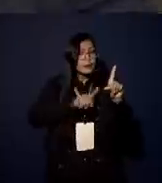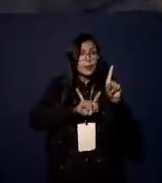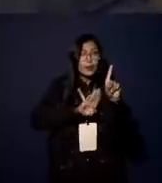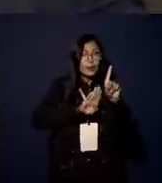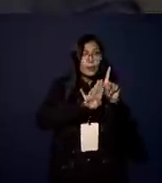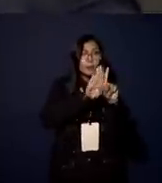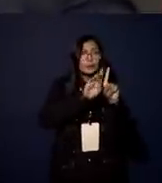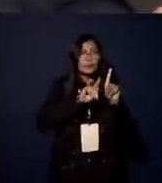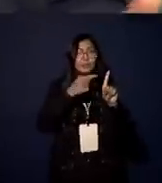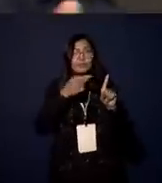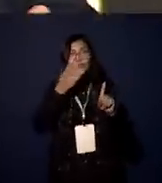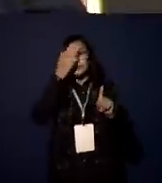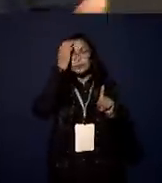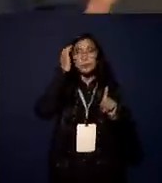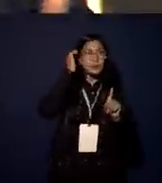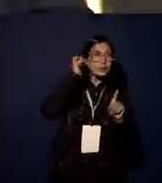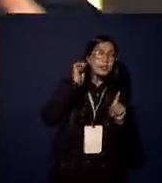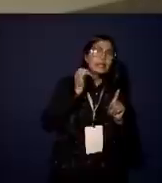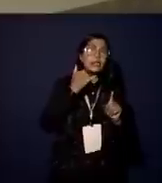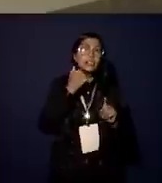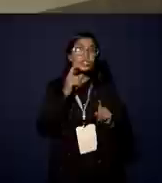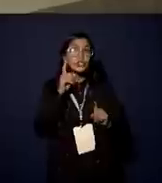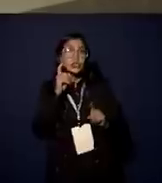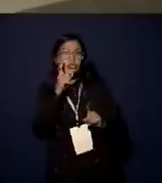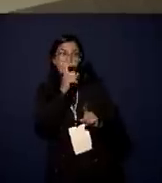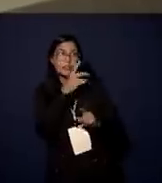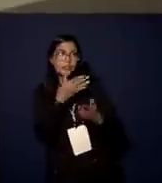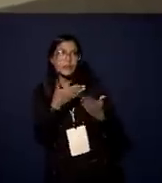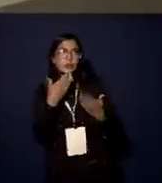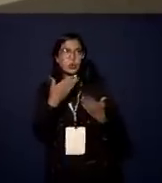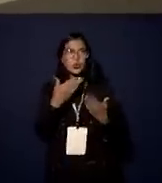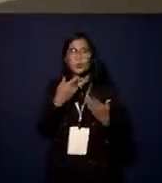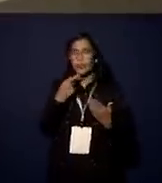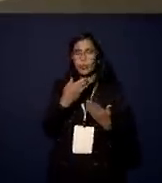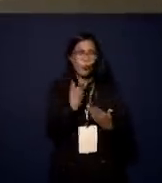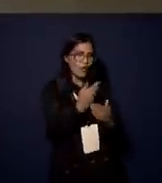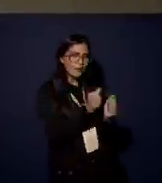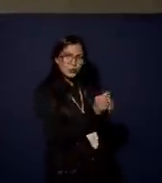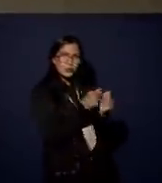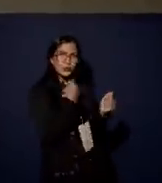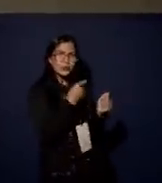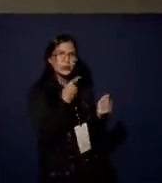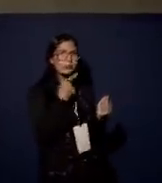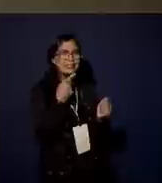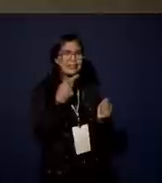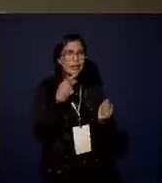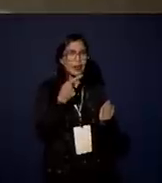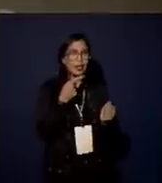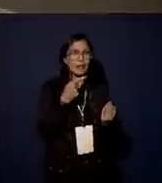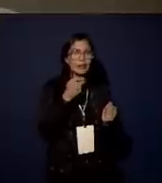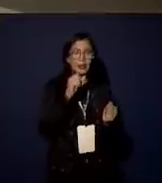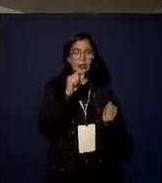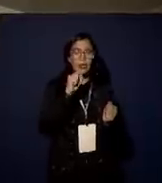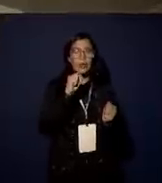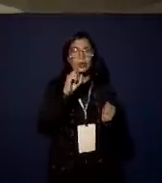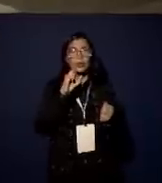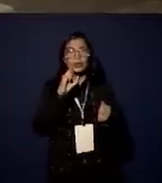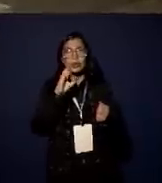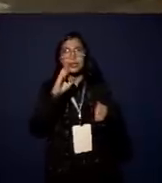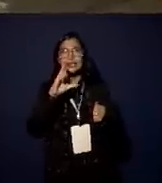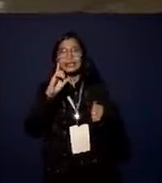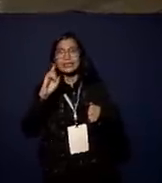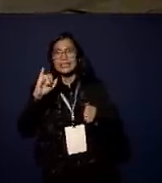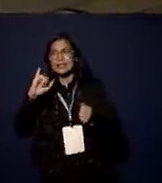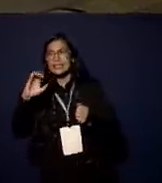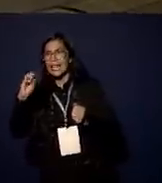difícil costela aqui do lado mas eu concordo com ele acho que assim não tem fidelidade do Seller vai buscar você gosta